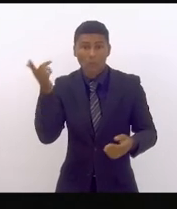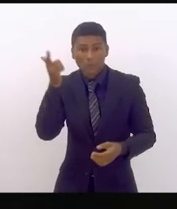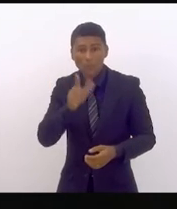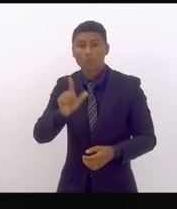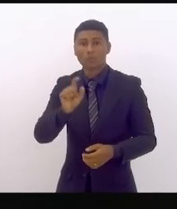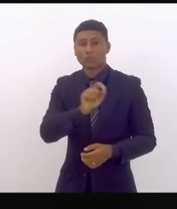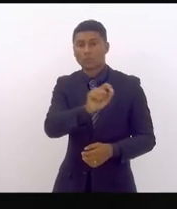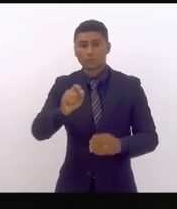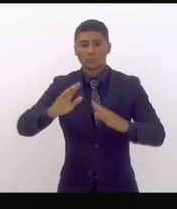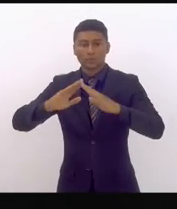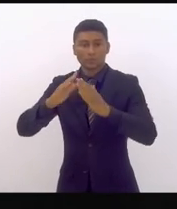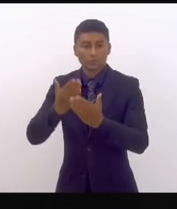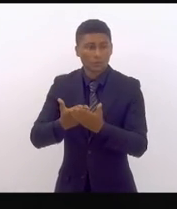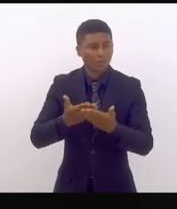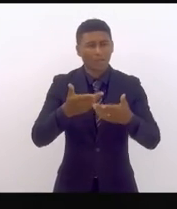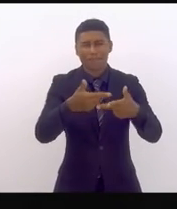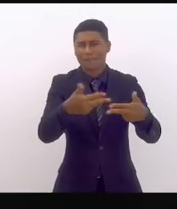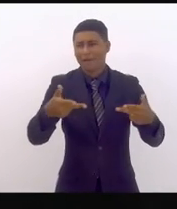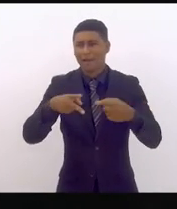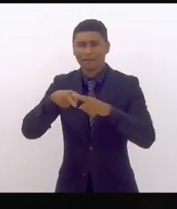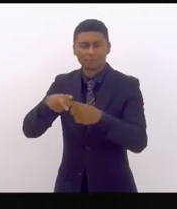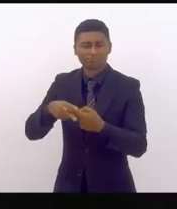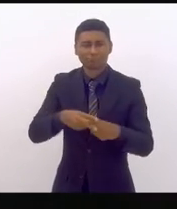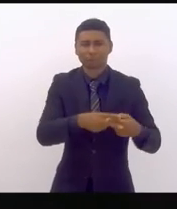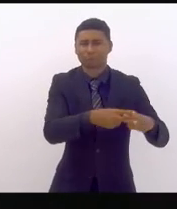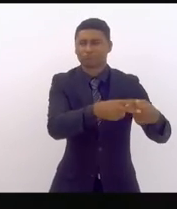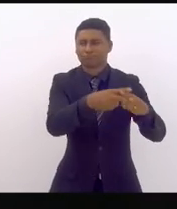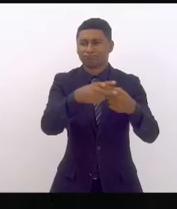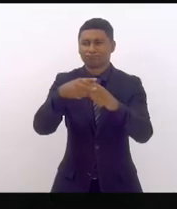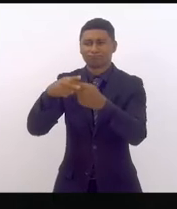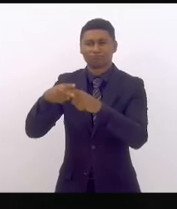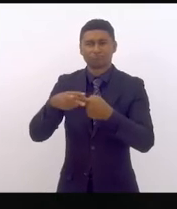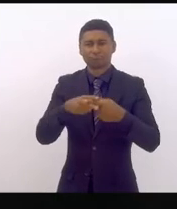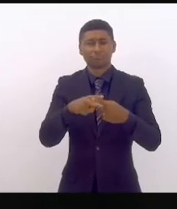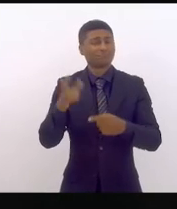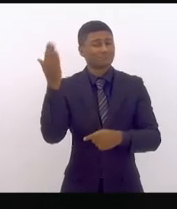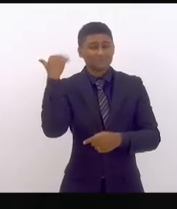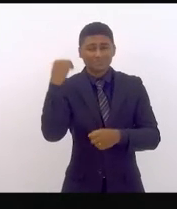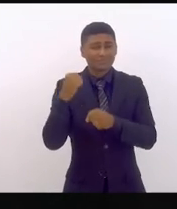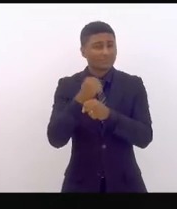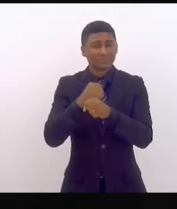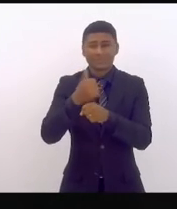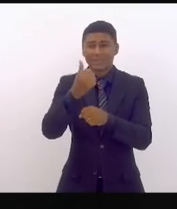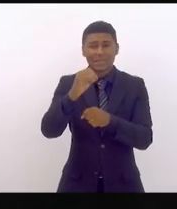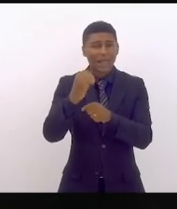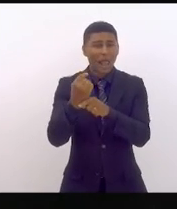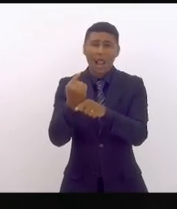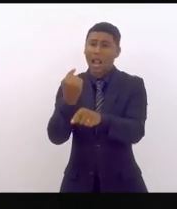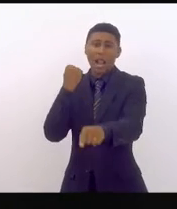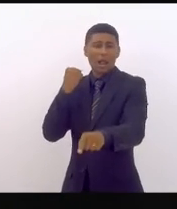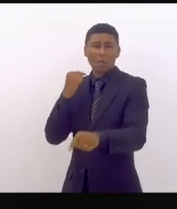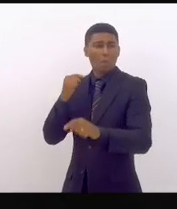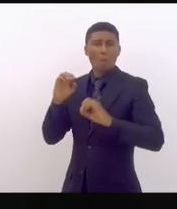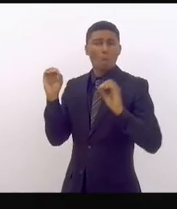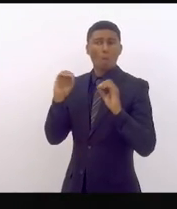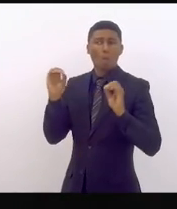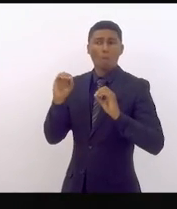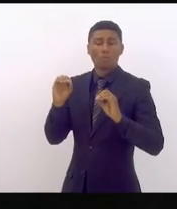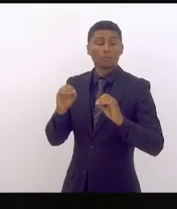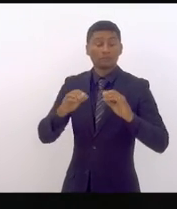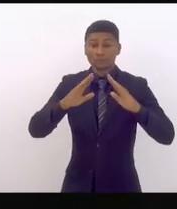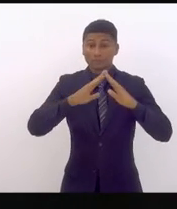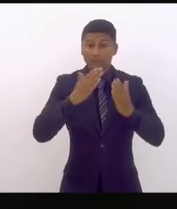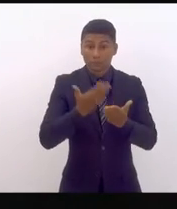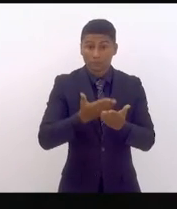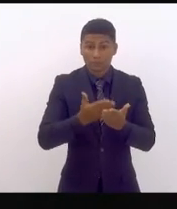diversas escolas de São João de Meriti que há mais de 10 anos não eram reformadas entregamos o colégio Murilo Braga